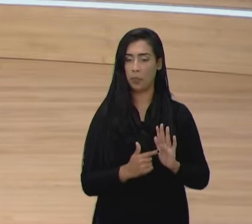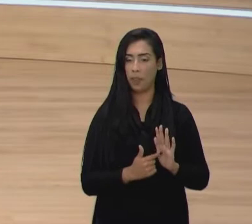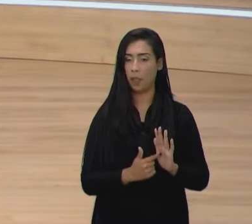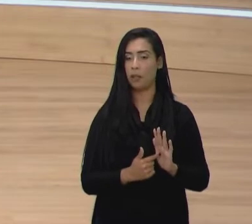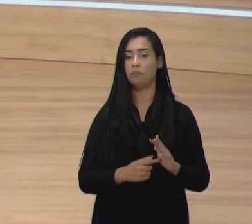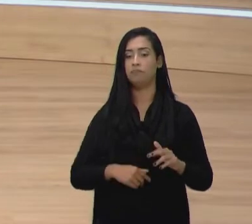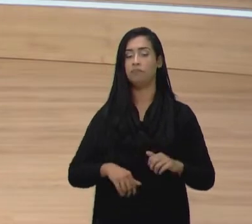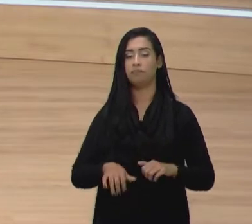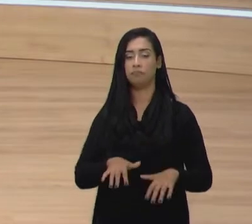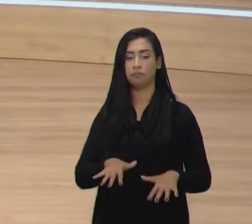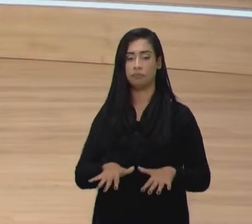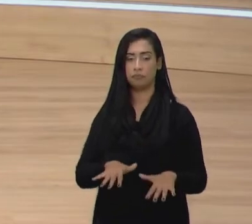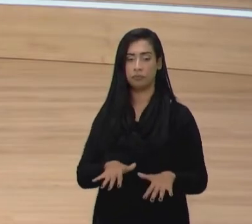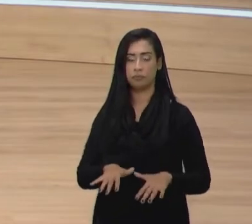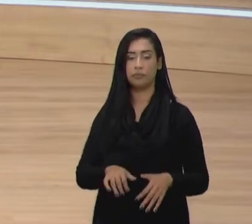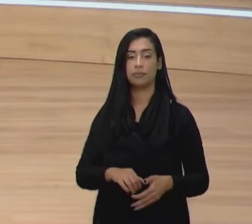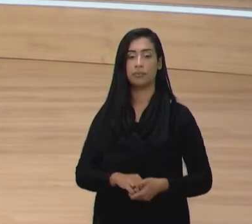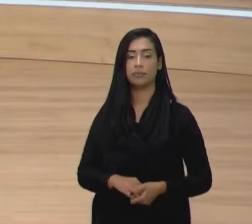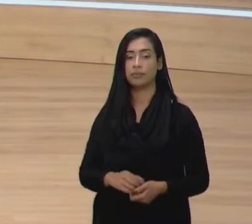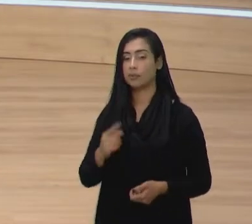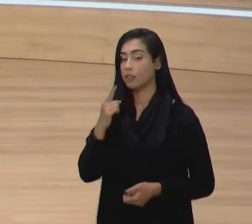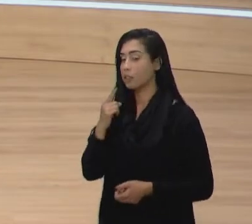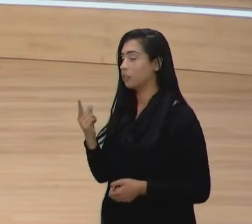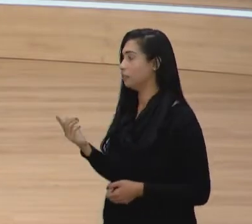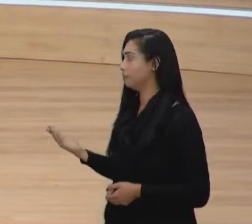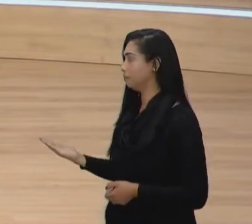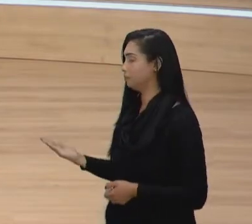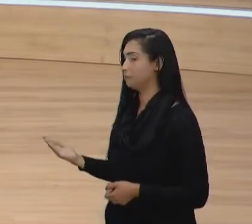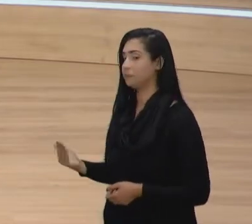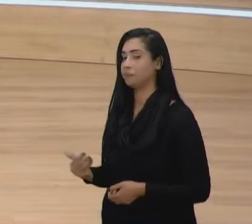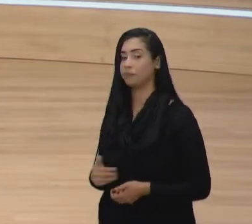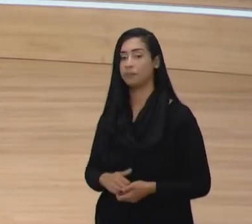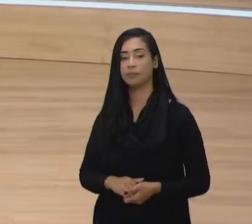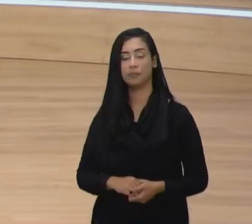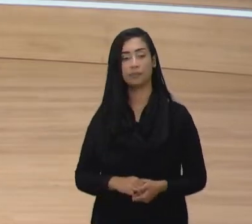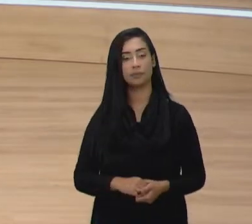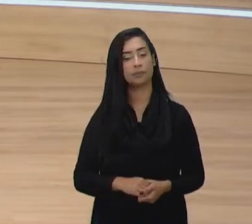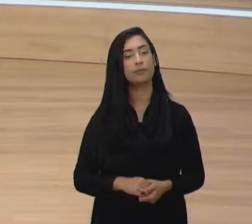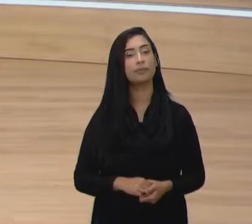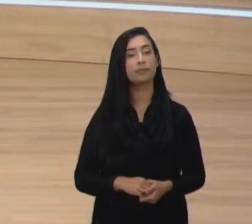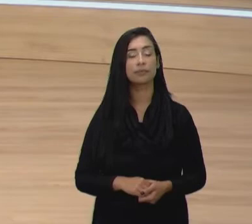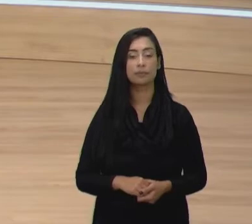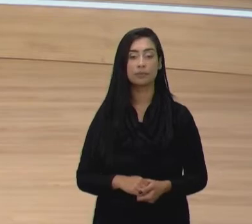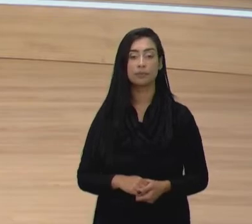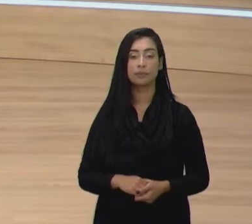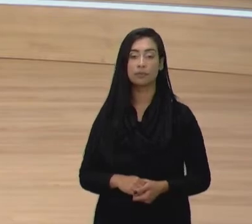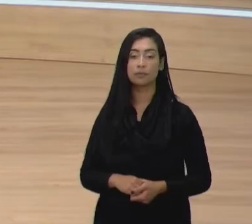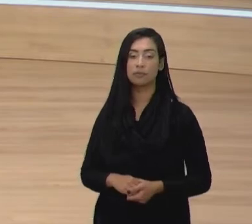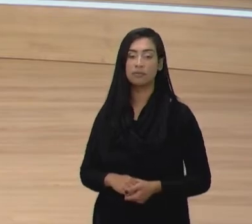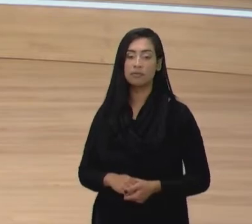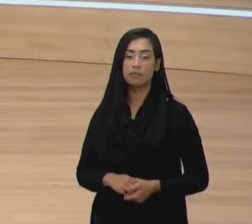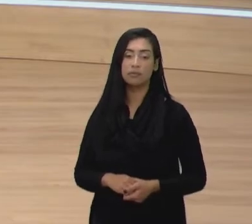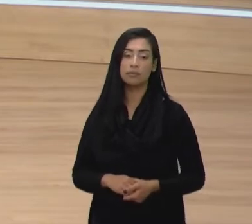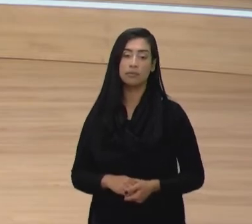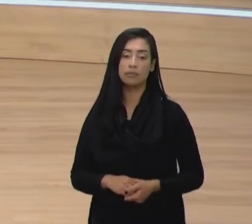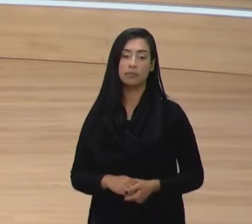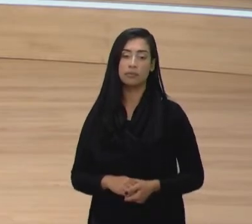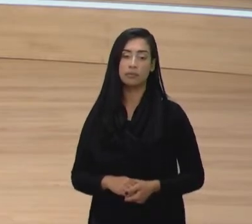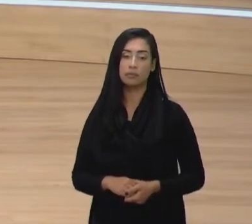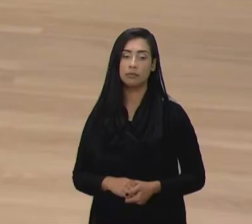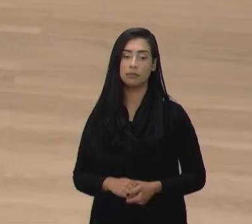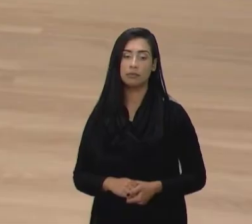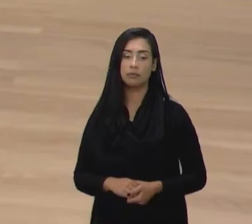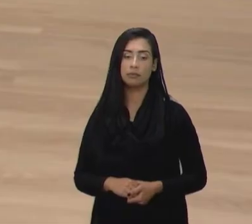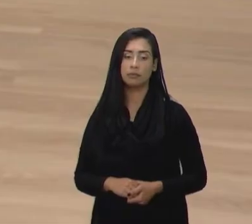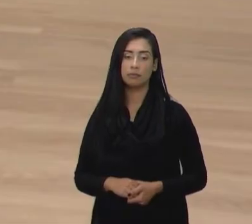voltando. Enquanto ela passa. Fizemos uma base lá, né? Aqui. Pisei. Agora eu vou para fora, para minha esquerda. E eu vou para trás,